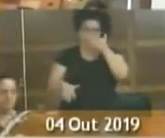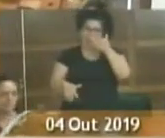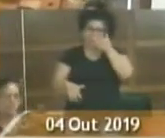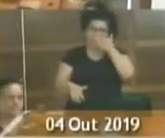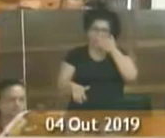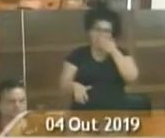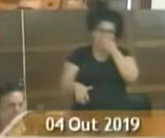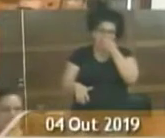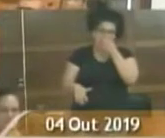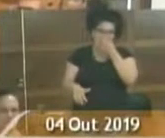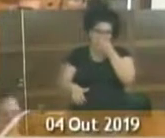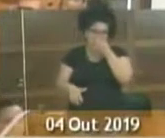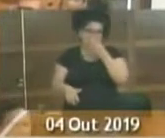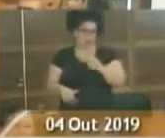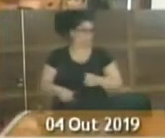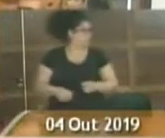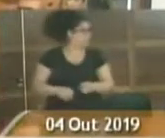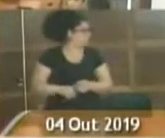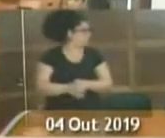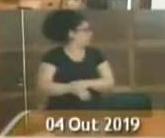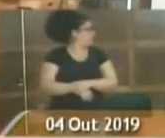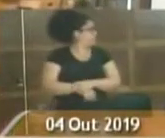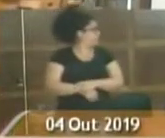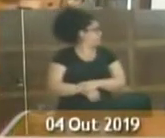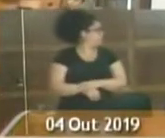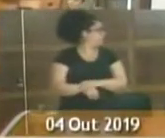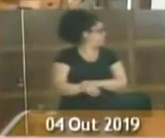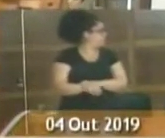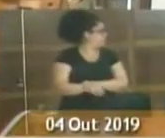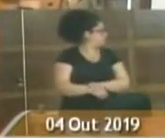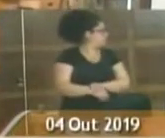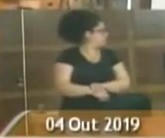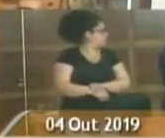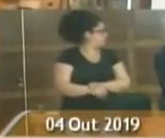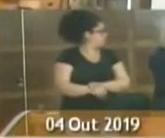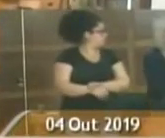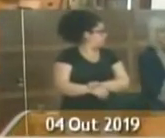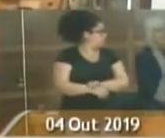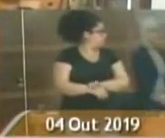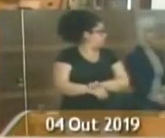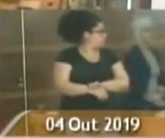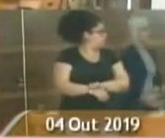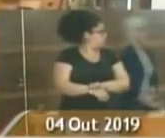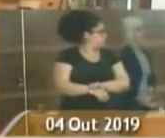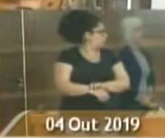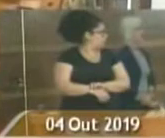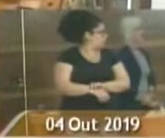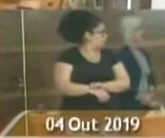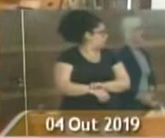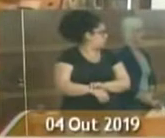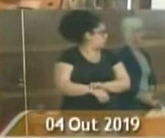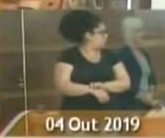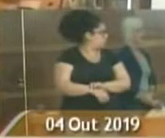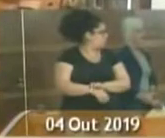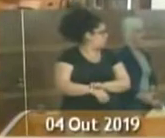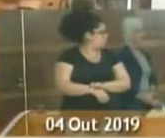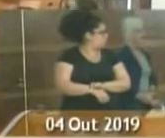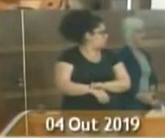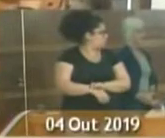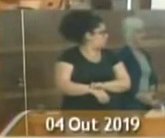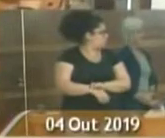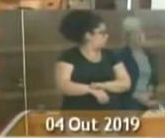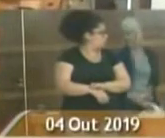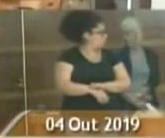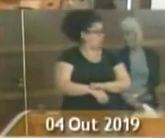Tá, mas olha só, eu vou falar uma coisa para vocês, assim, não estou falando mal de ninguém, Luanda, não. Só cortando mas a gente você. Tem que ser responsável, porque quando a gente começou a